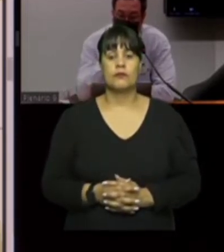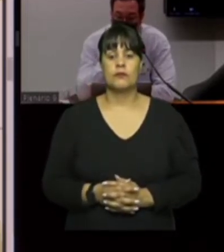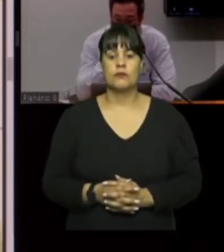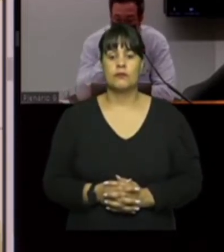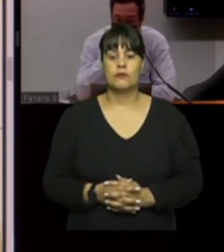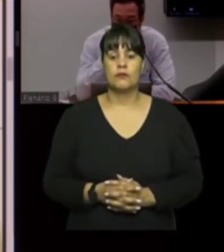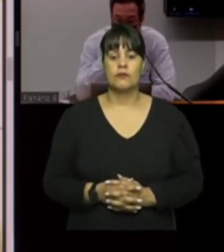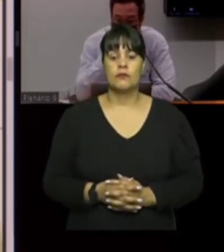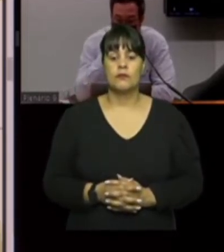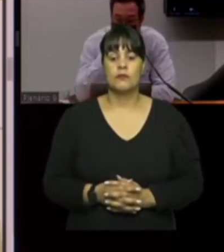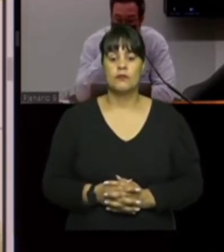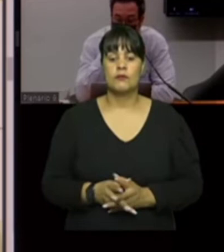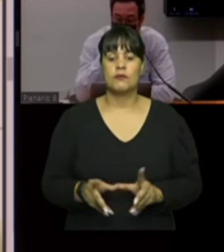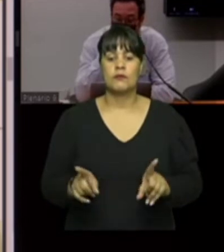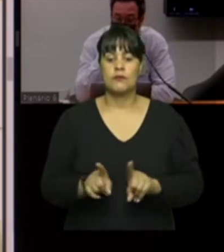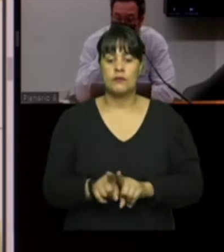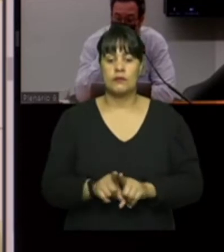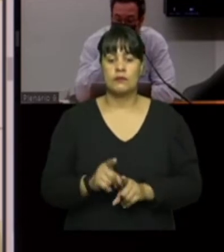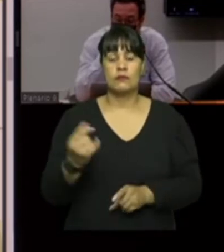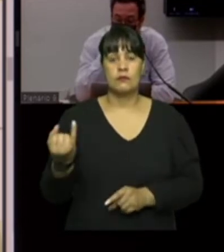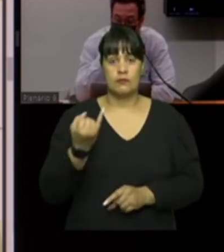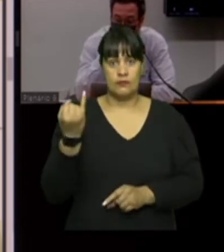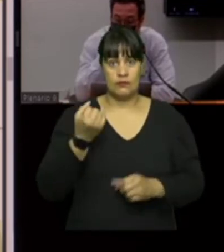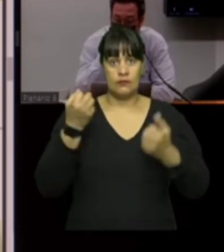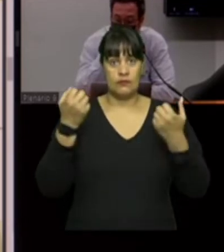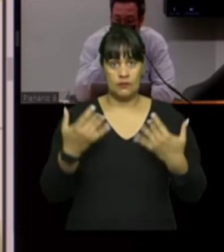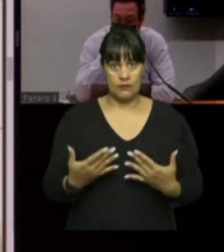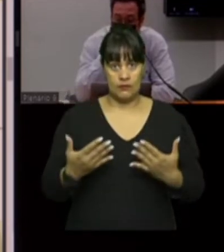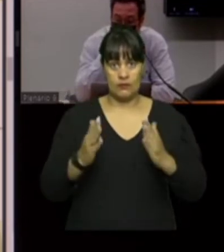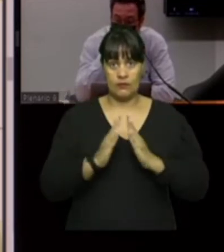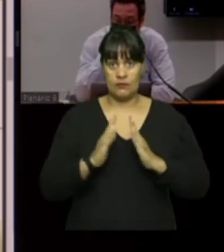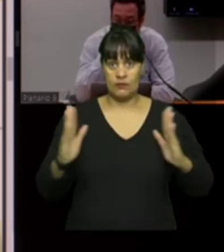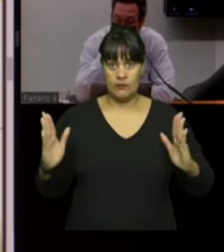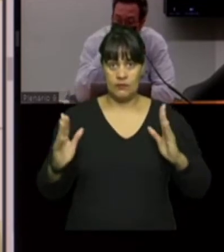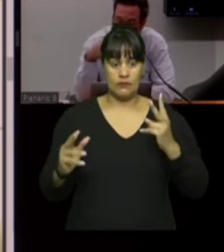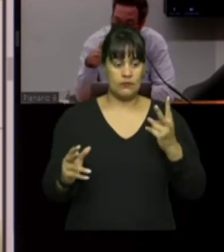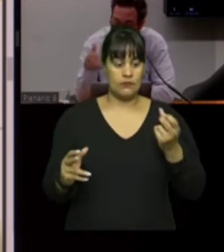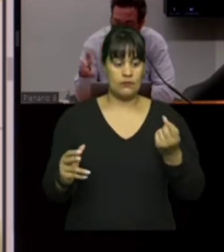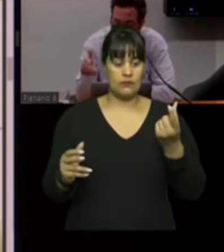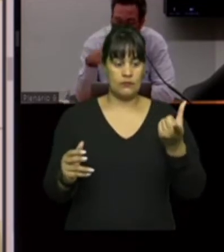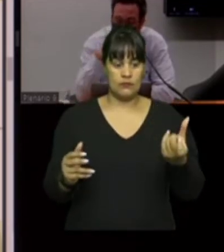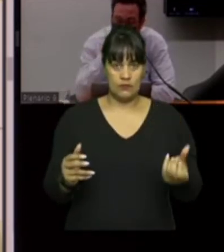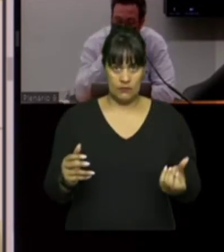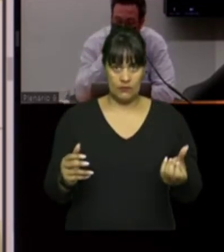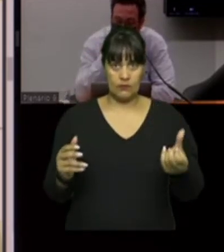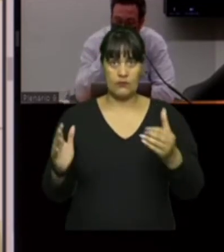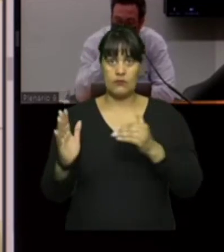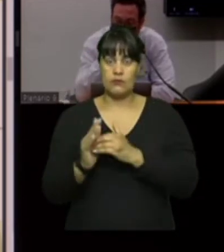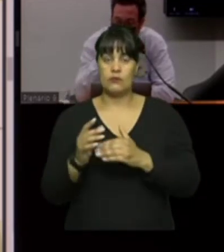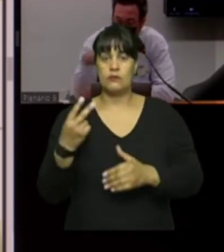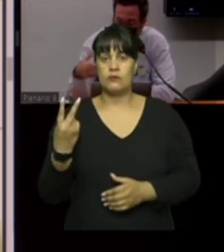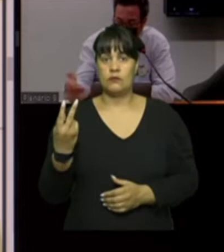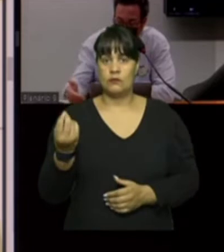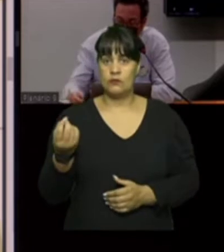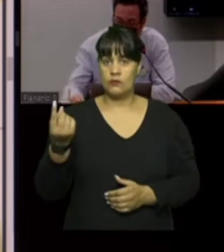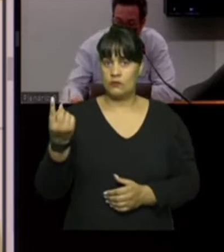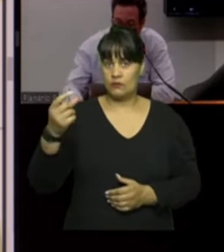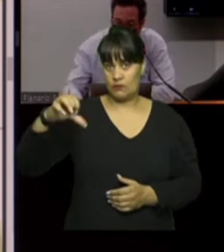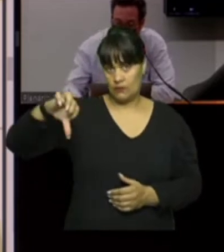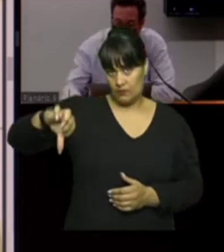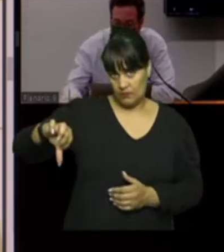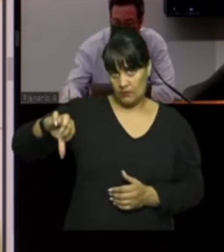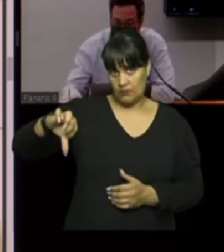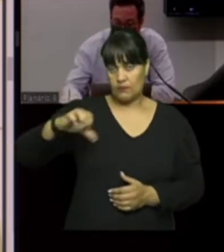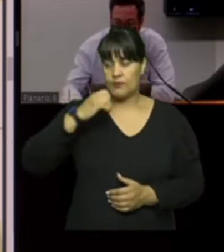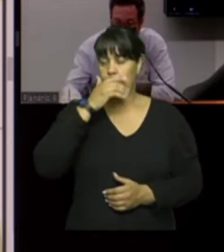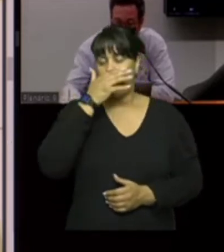É importante levar em consideração também que de 2016 a 2019, e esse dado deve continuar